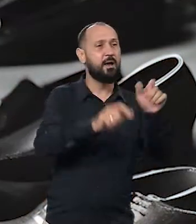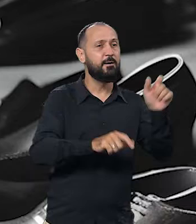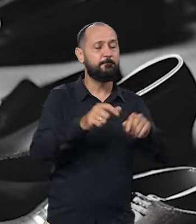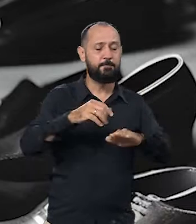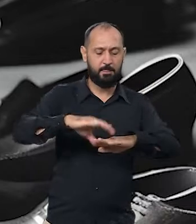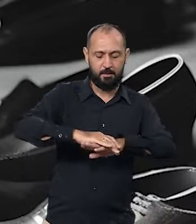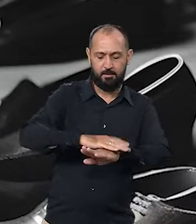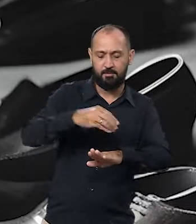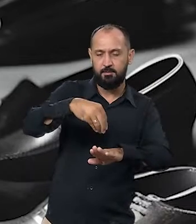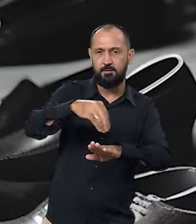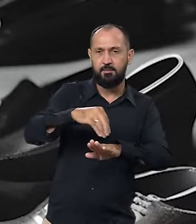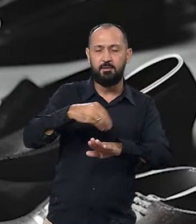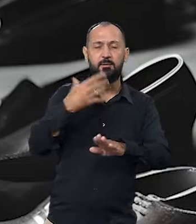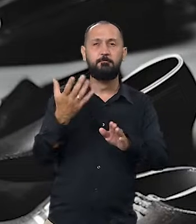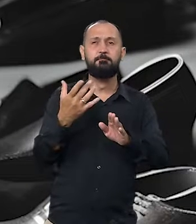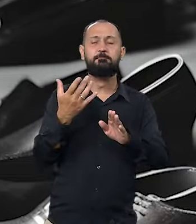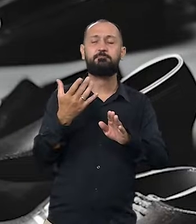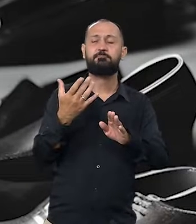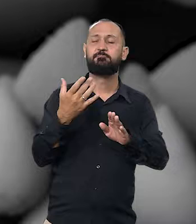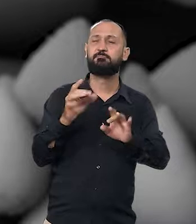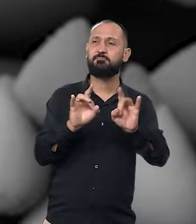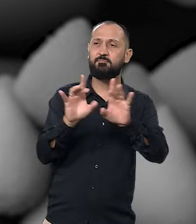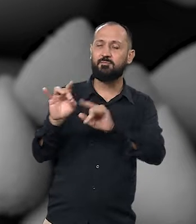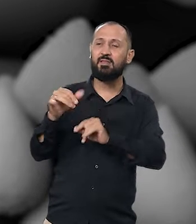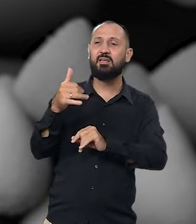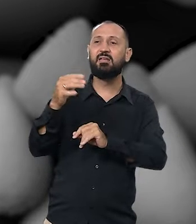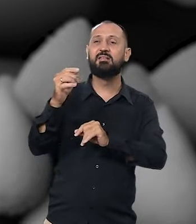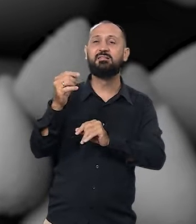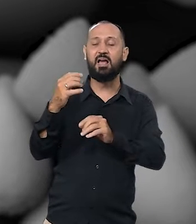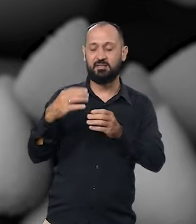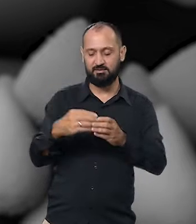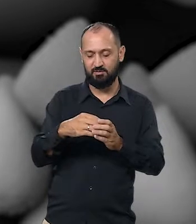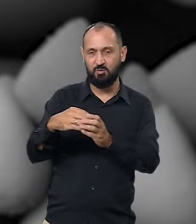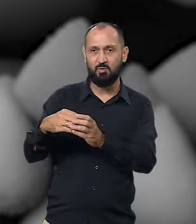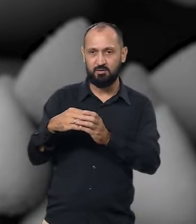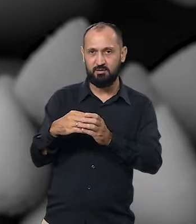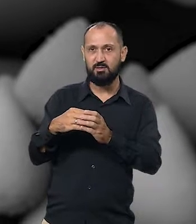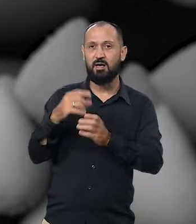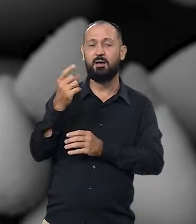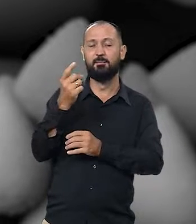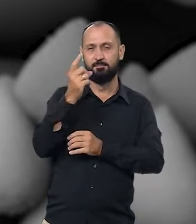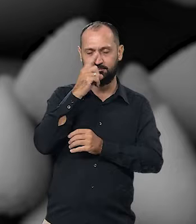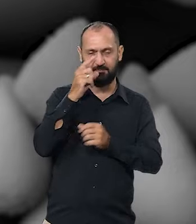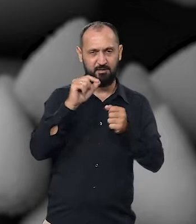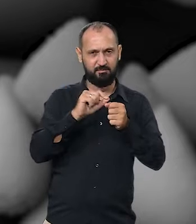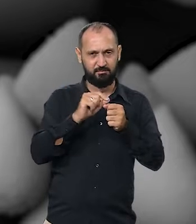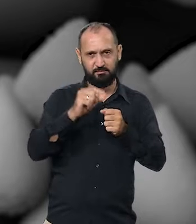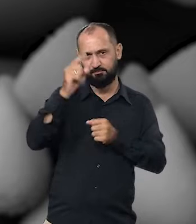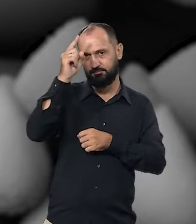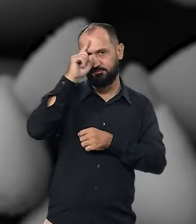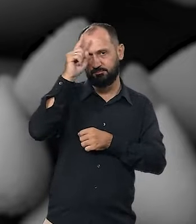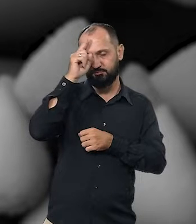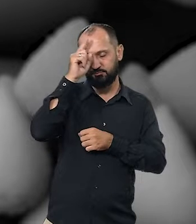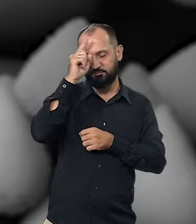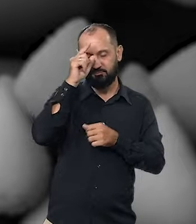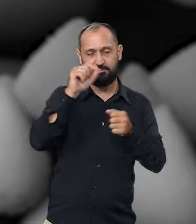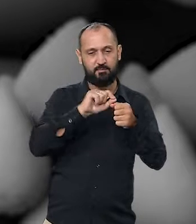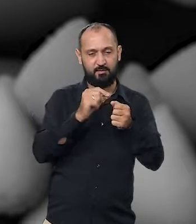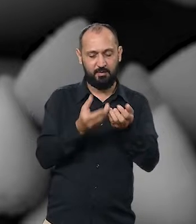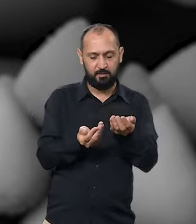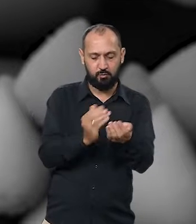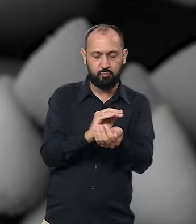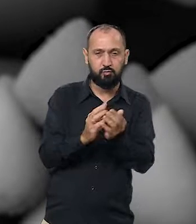pessoas engraxando, vendendo 10 coxinhas que a minha mãe religiosamente fazia todos os dias. Isso